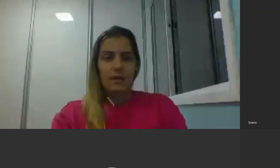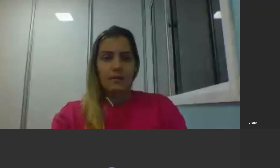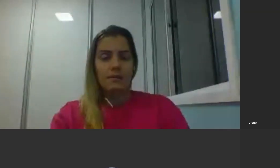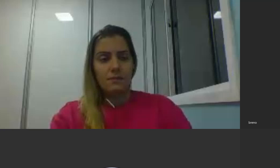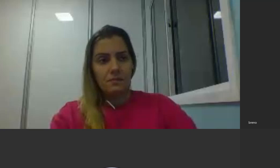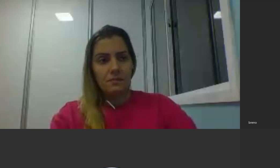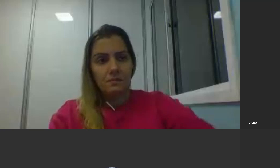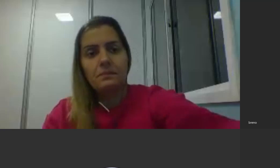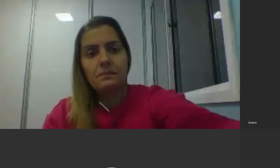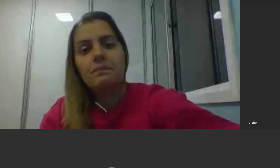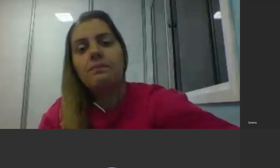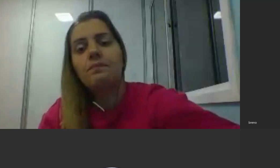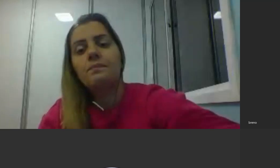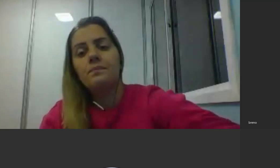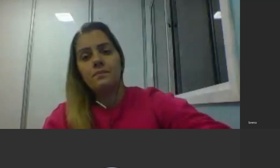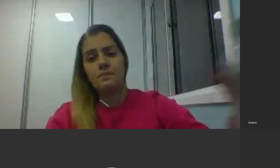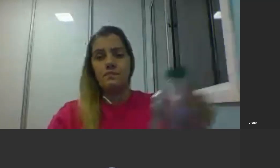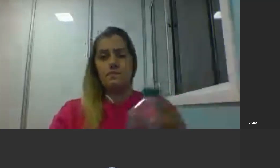todos vocês.